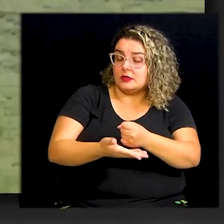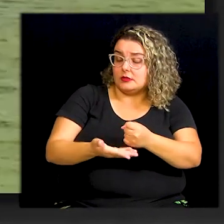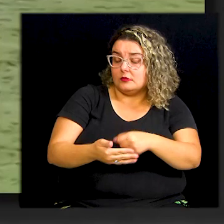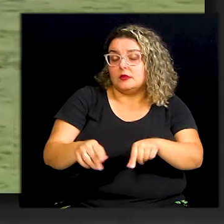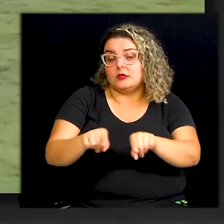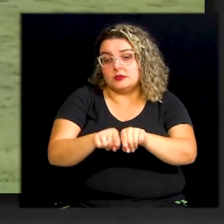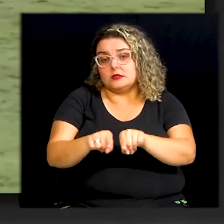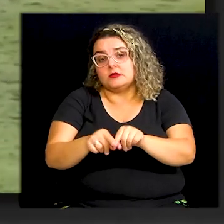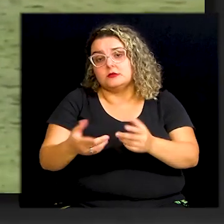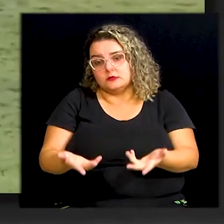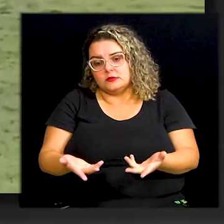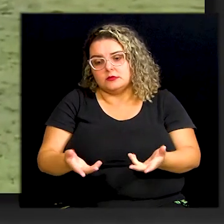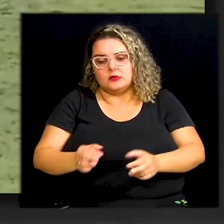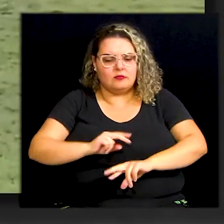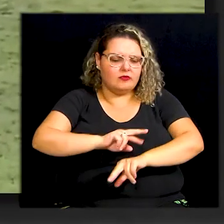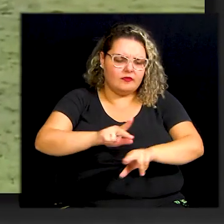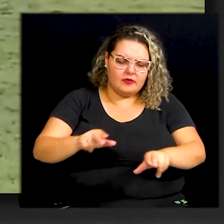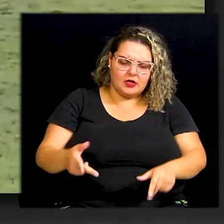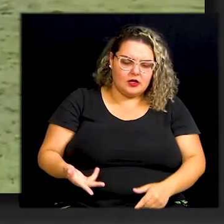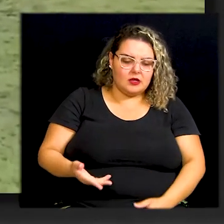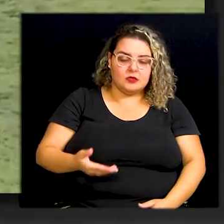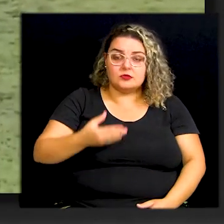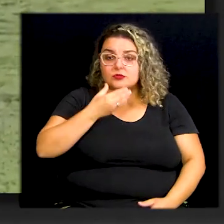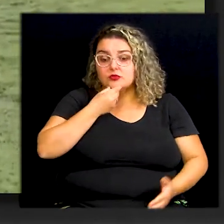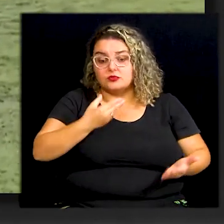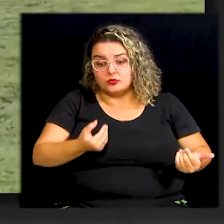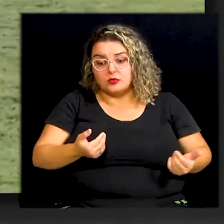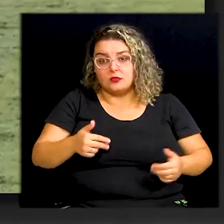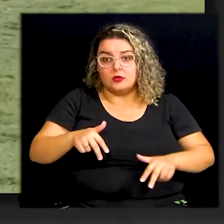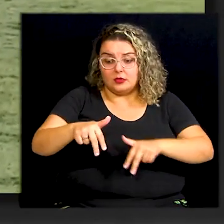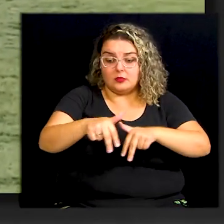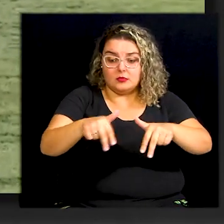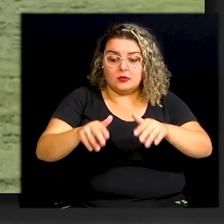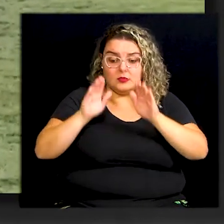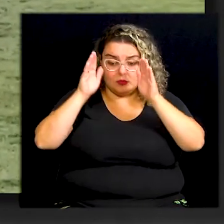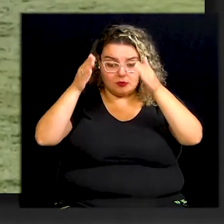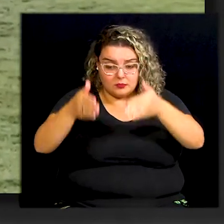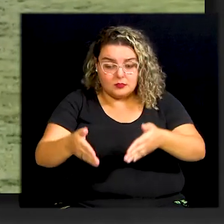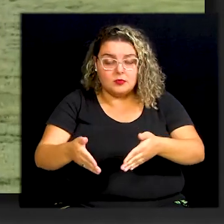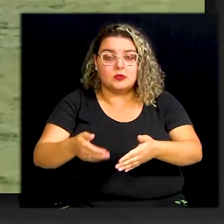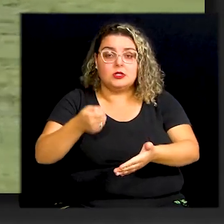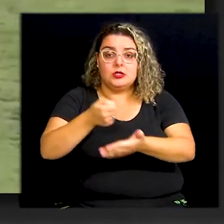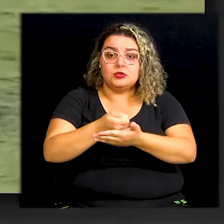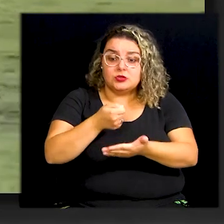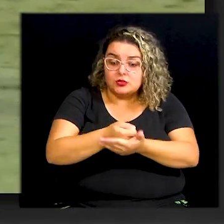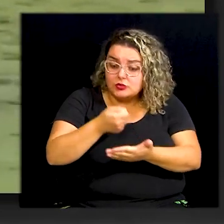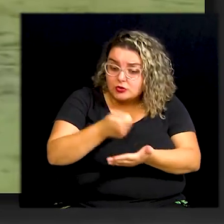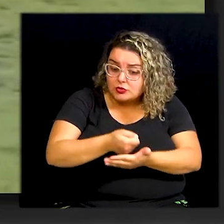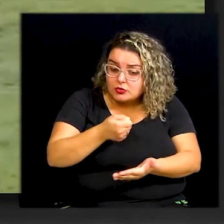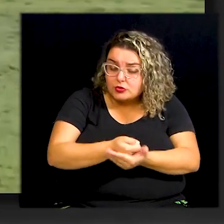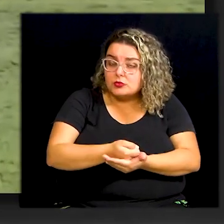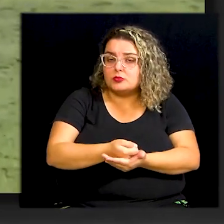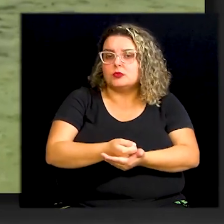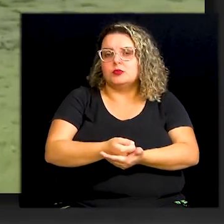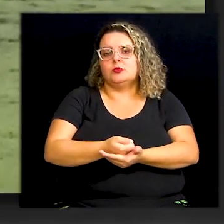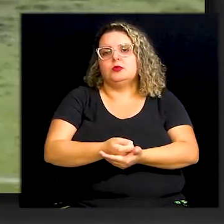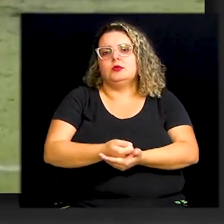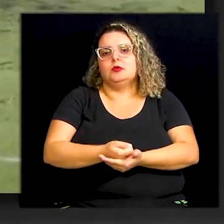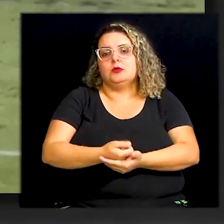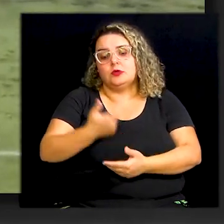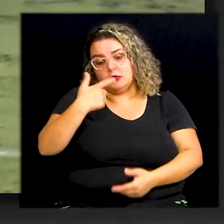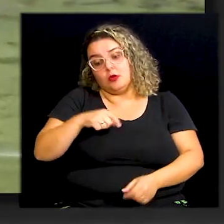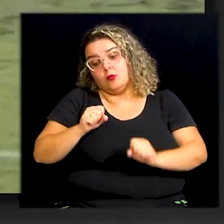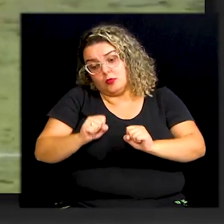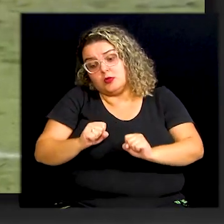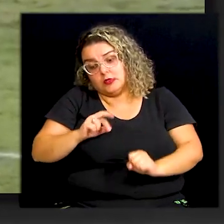base também. Sim. E tem muitos meninos que disputam a posição, que era para eu manter focado, que eles iam me cobrar com